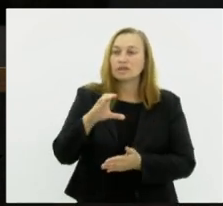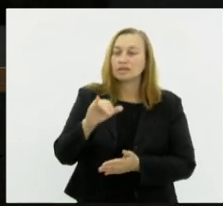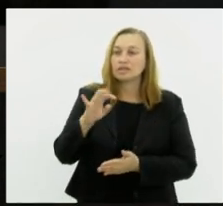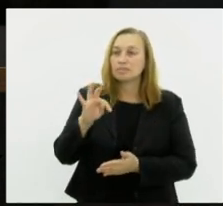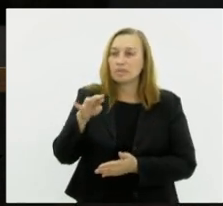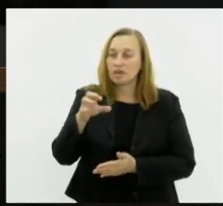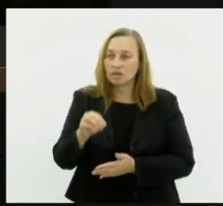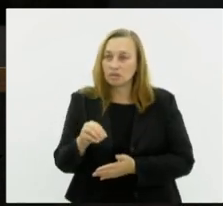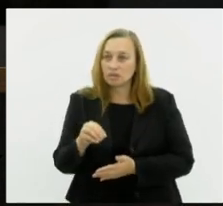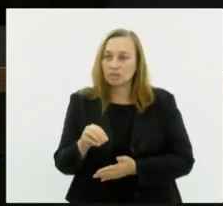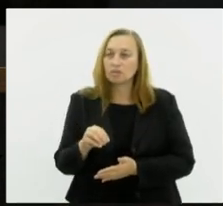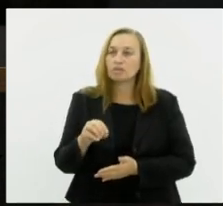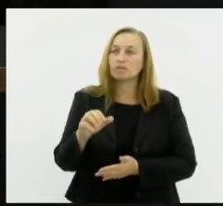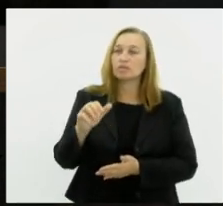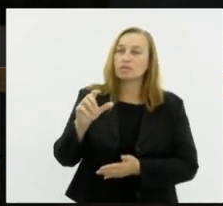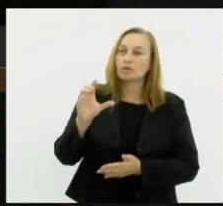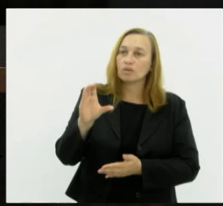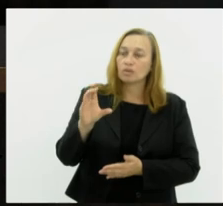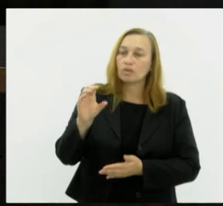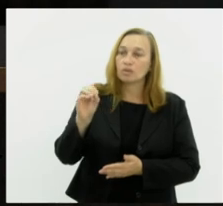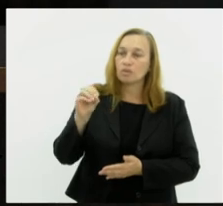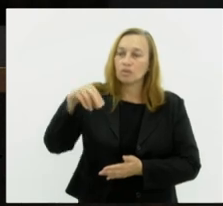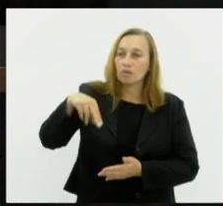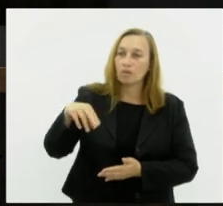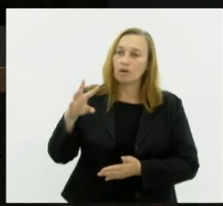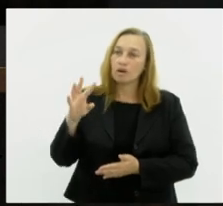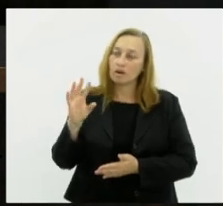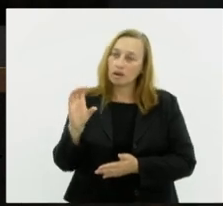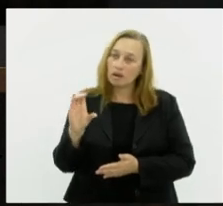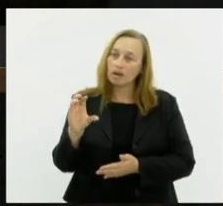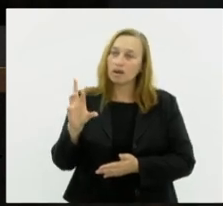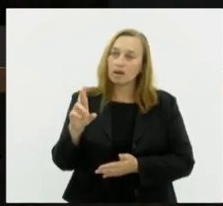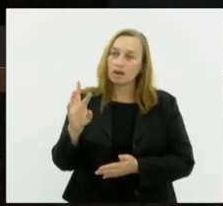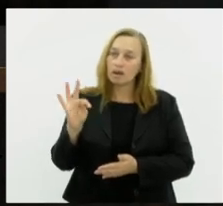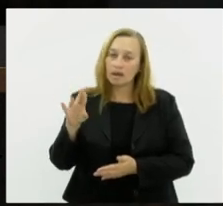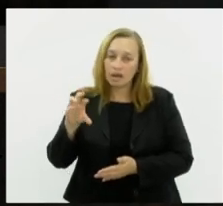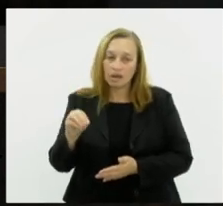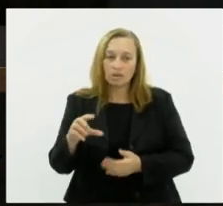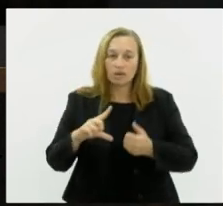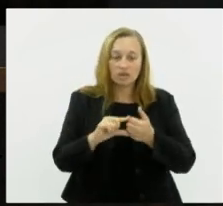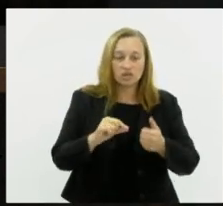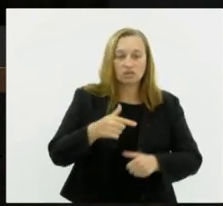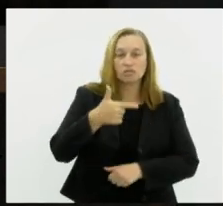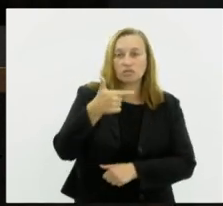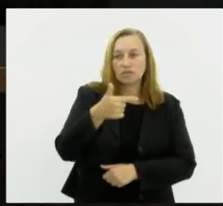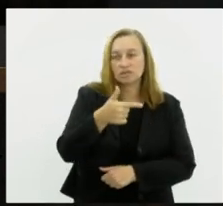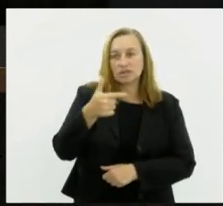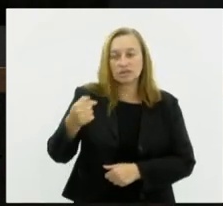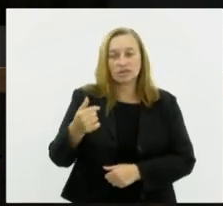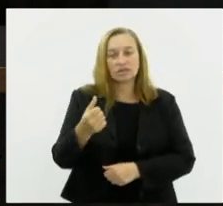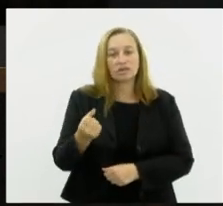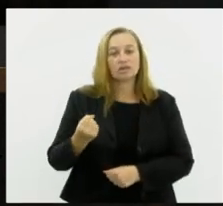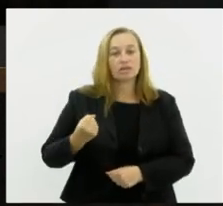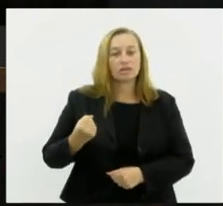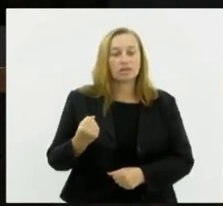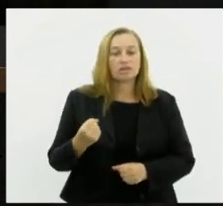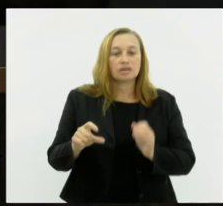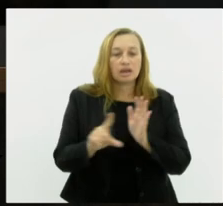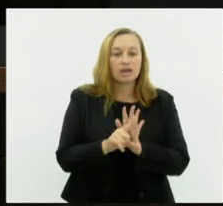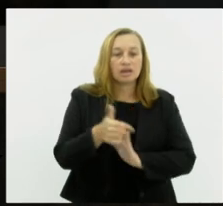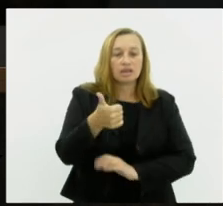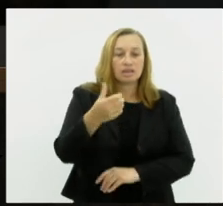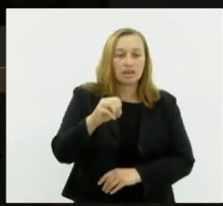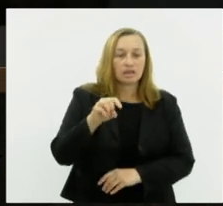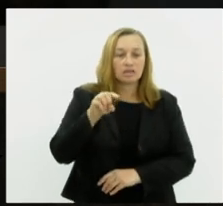argamassas e concretos não refratários no disposto do artigo 17 da Lei número